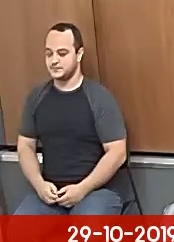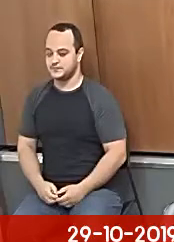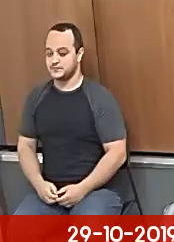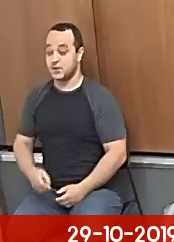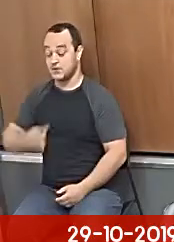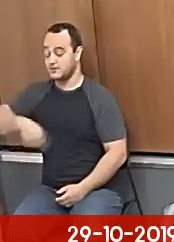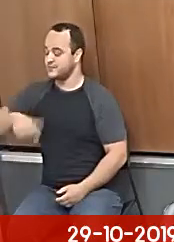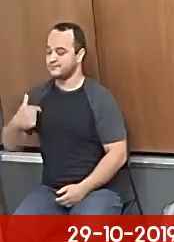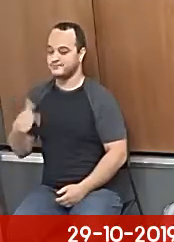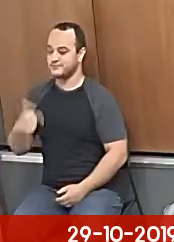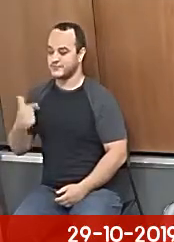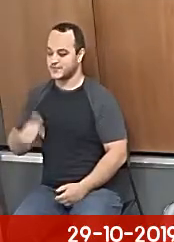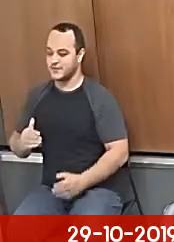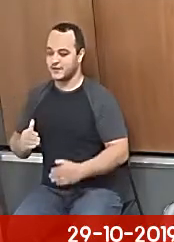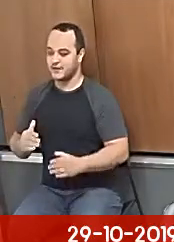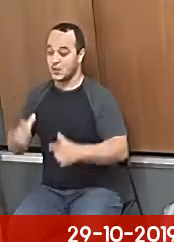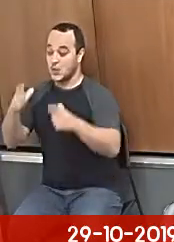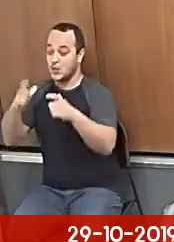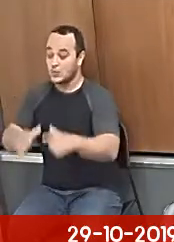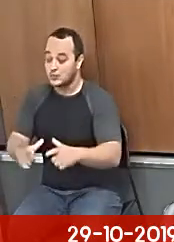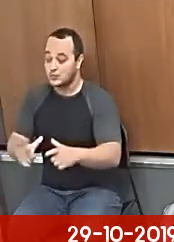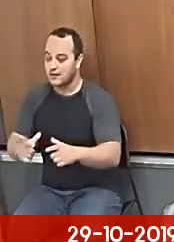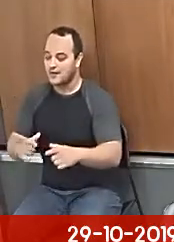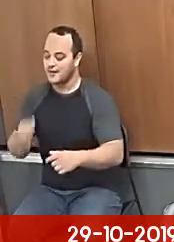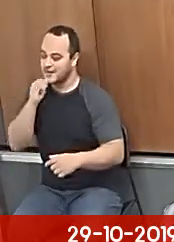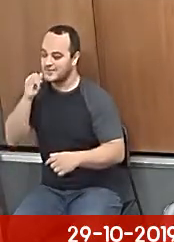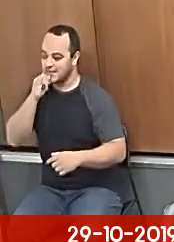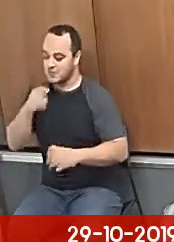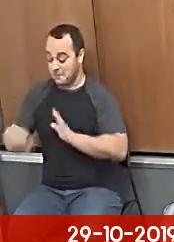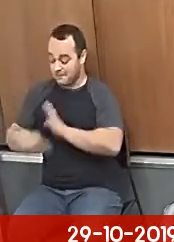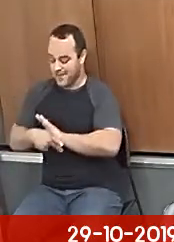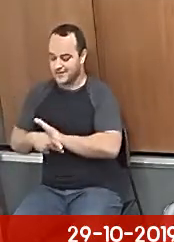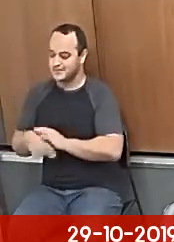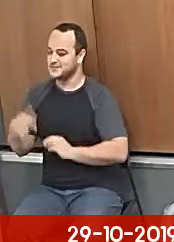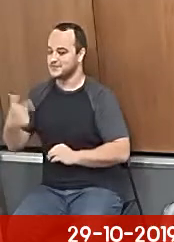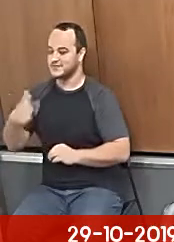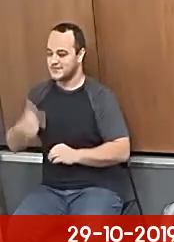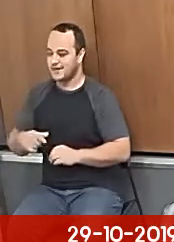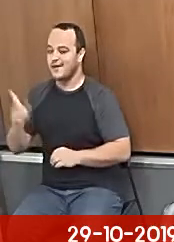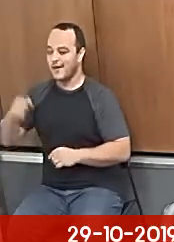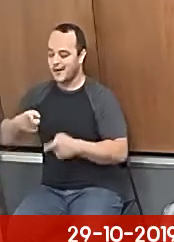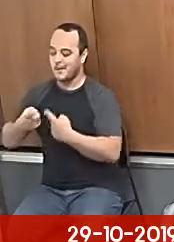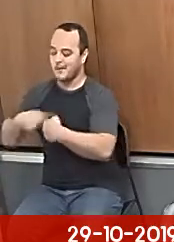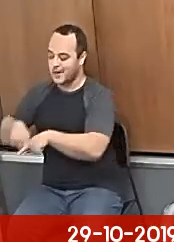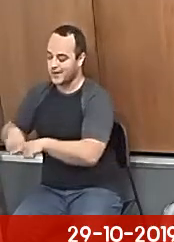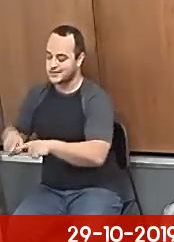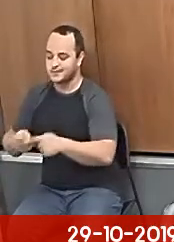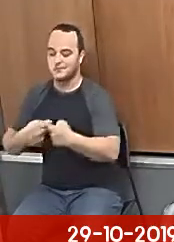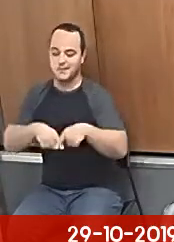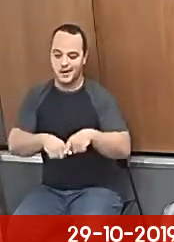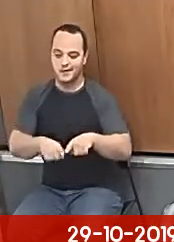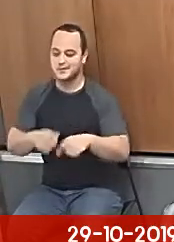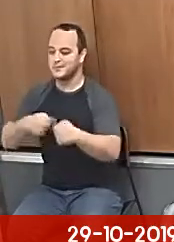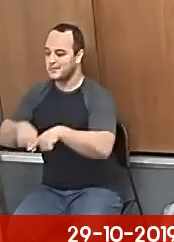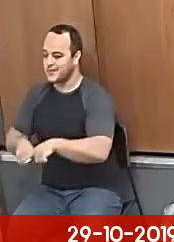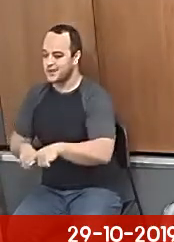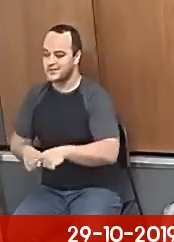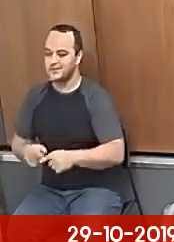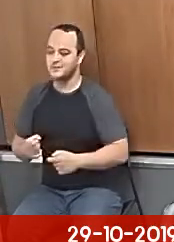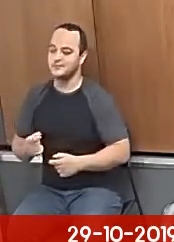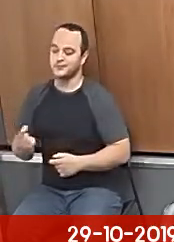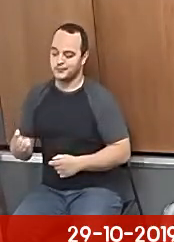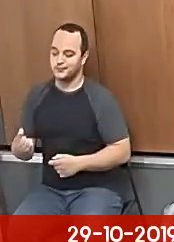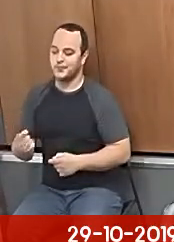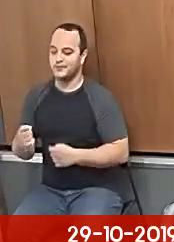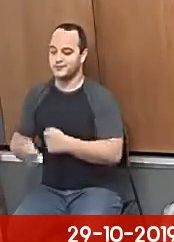não... Sair de favor e ser uma cessão de espaço formal. A nossa casa, né? Vamos para a nossa casa. E um